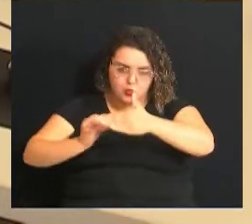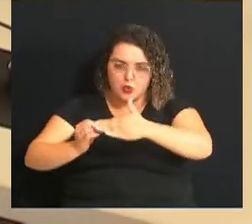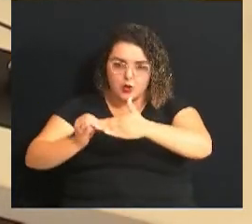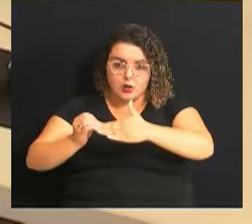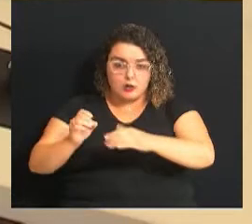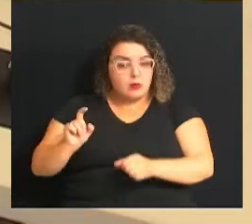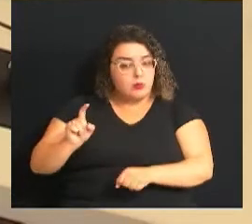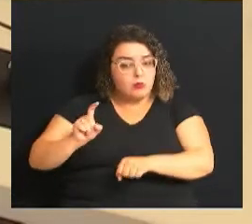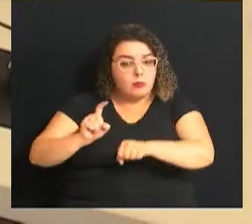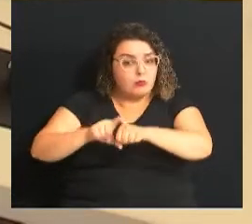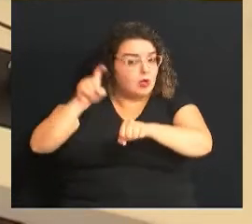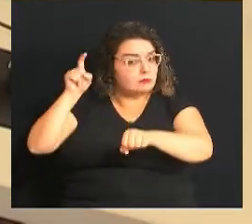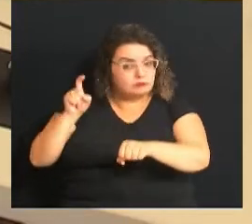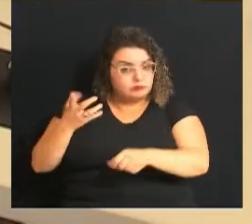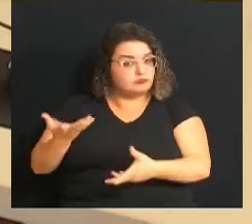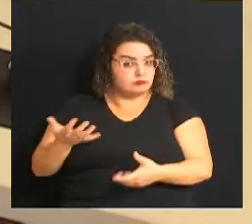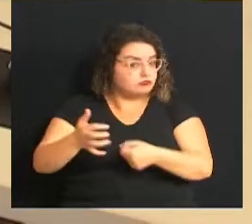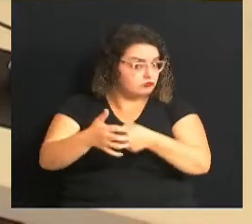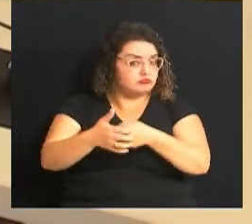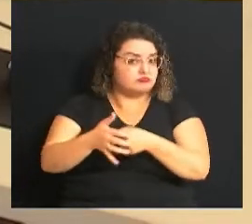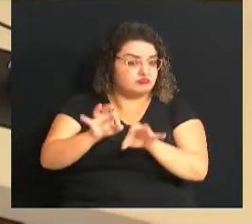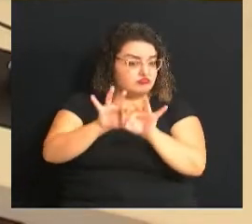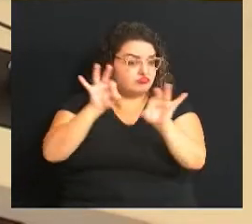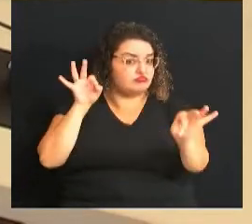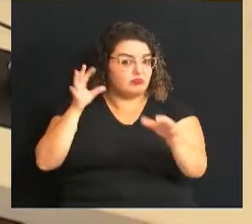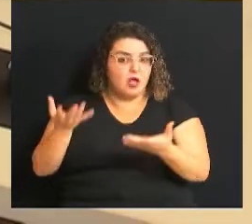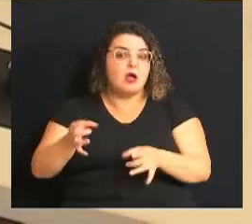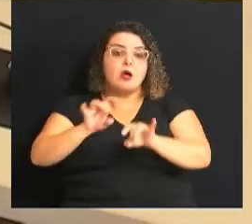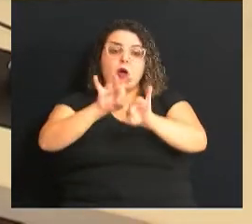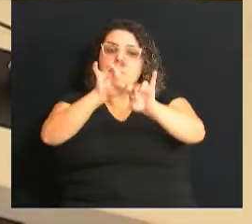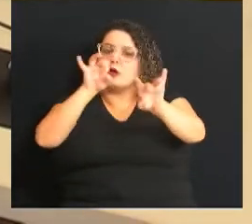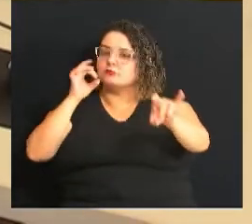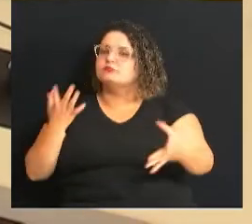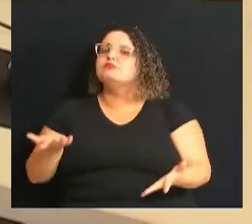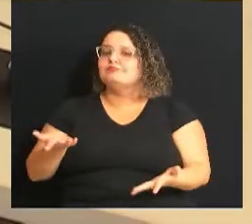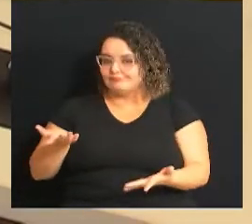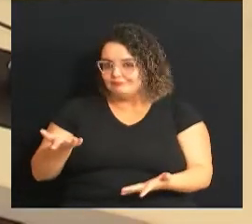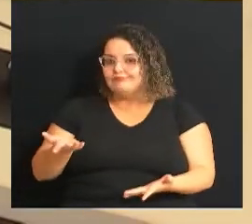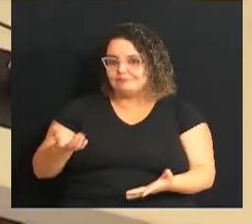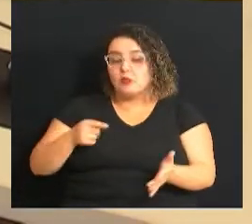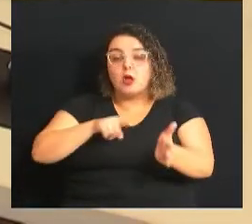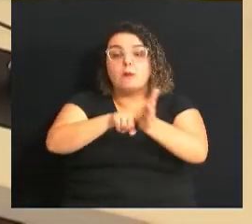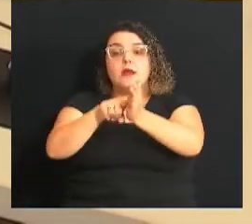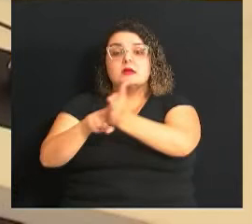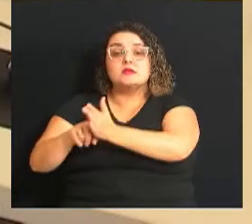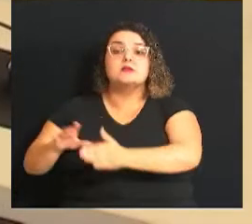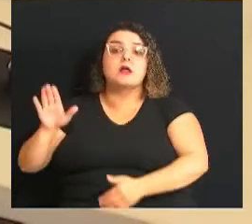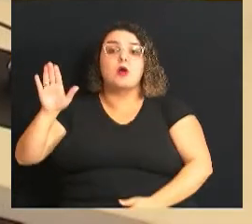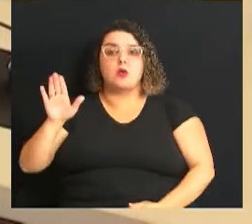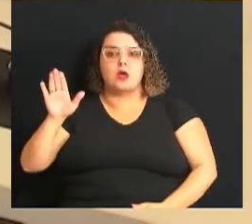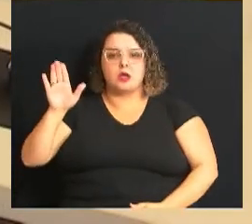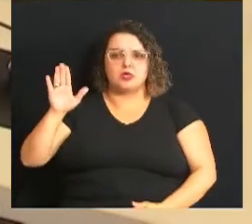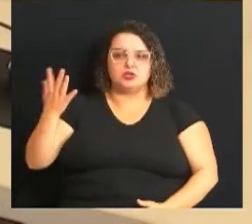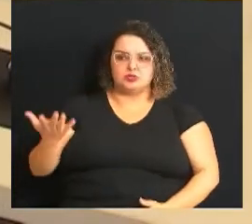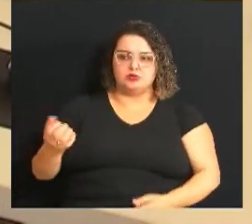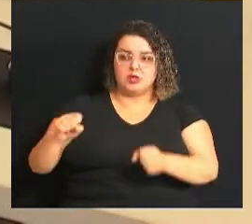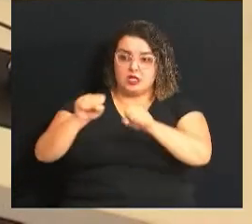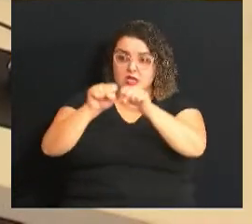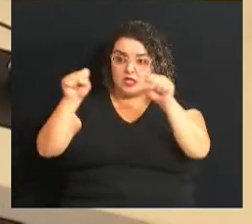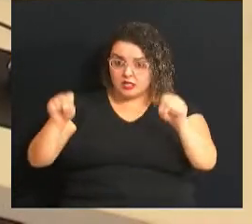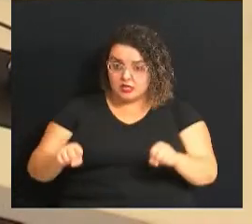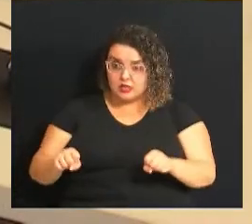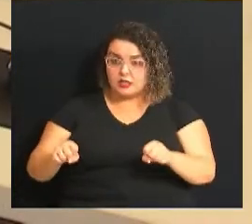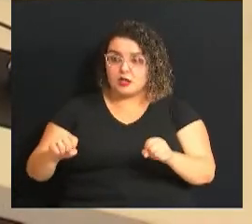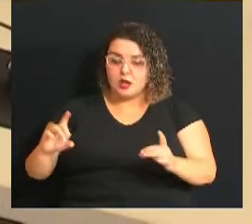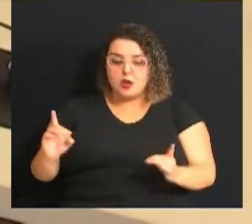de distância. Então facilitou muito a vida de todo mundo para pesquisar o candidato. Esse sistema ele aproxima a